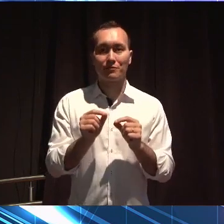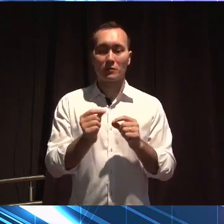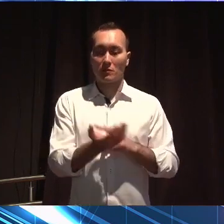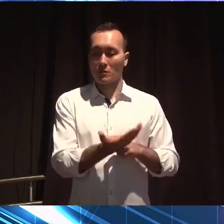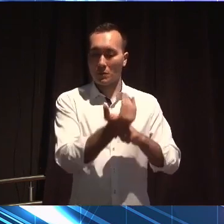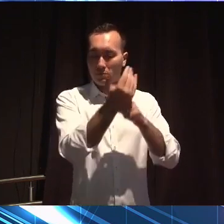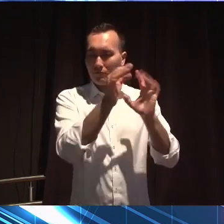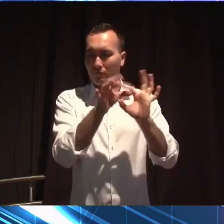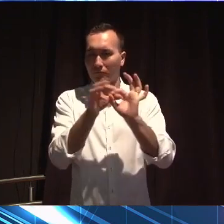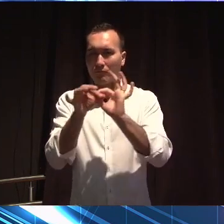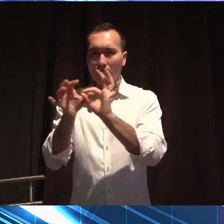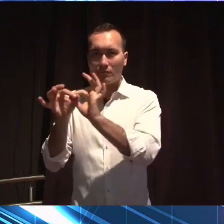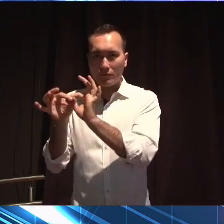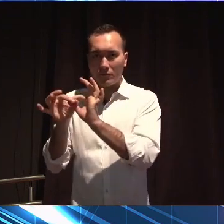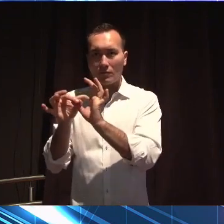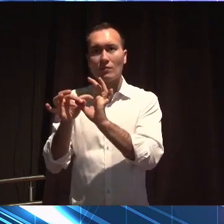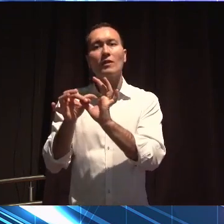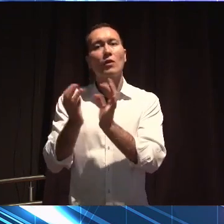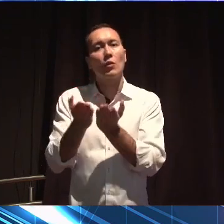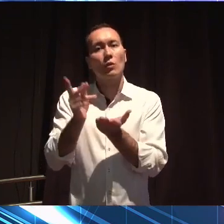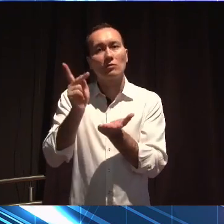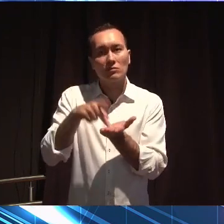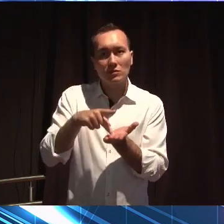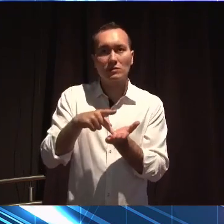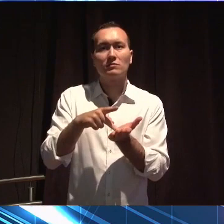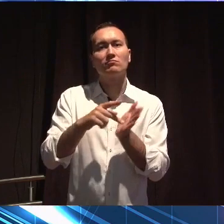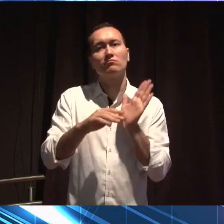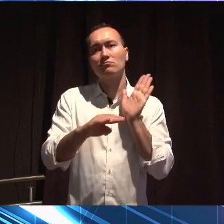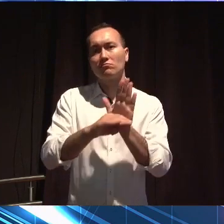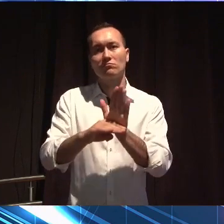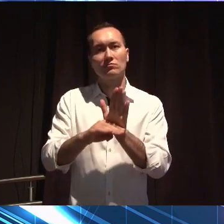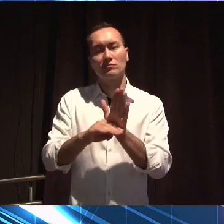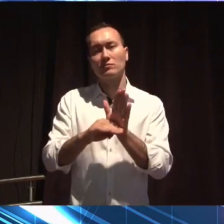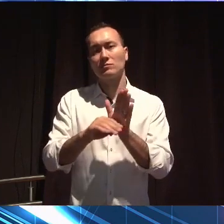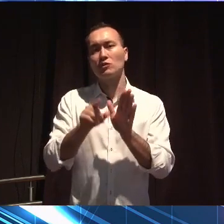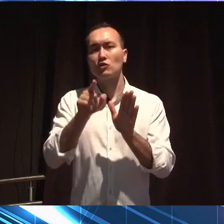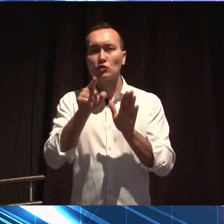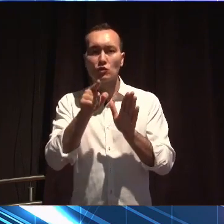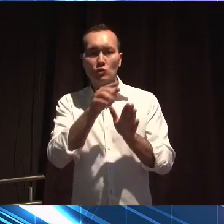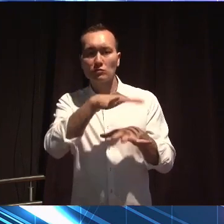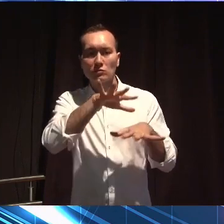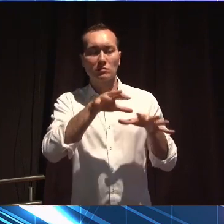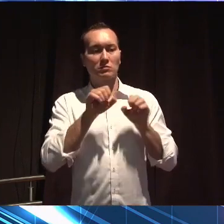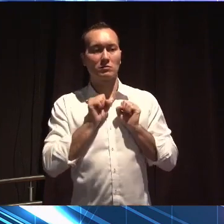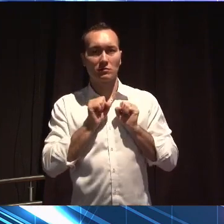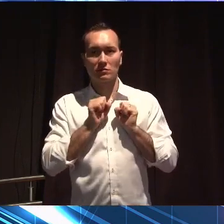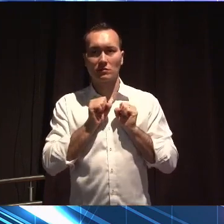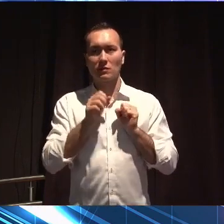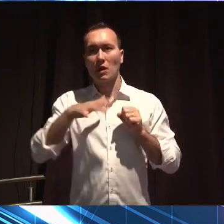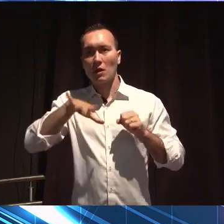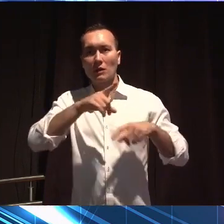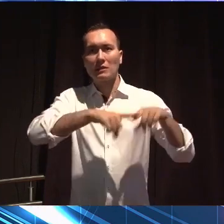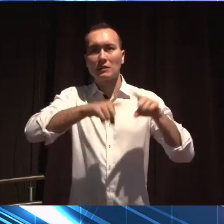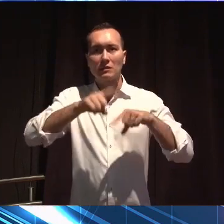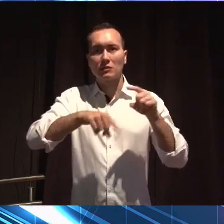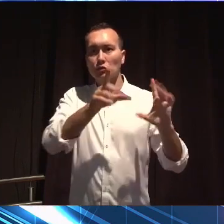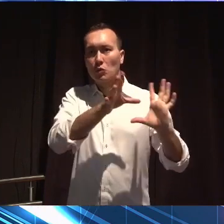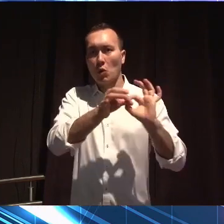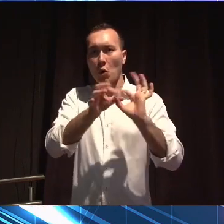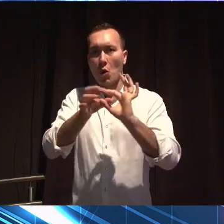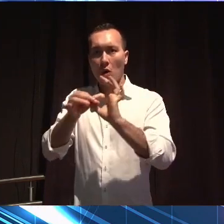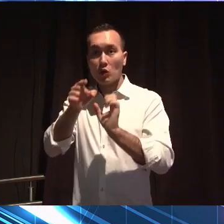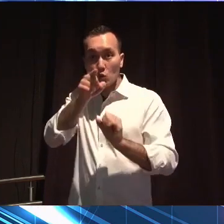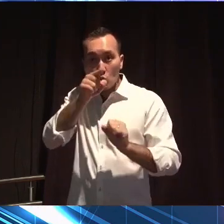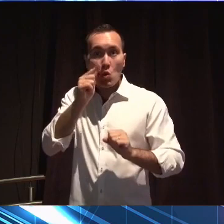são realidade. E o ponto é, quanto mais você consegue conectar esses produtos, mais você começa a